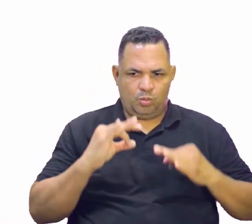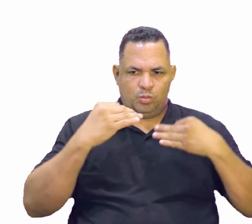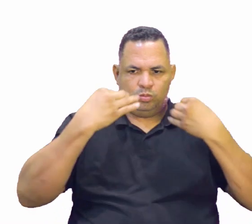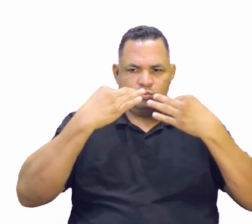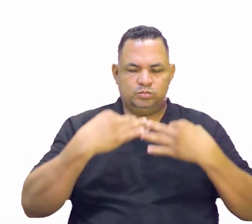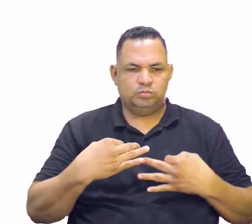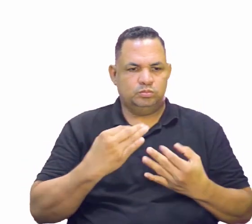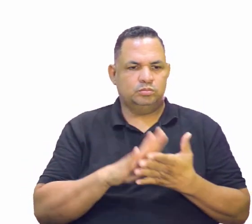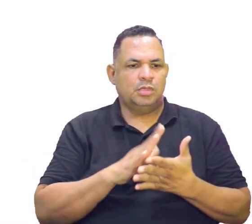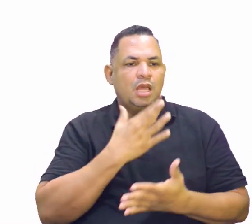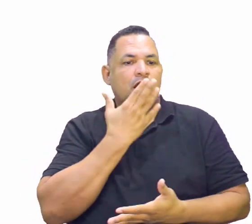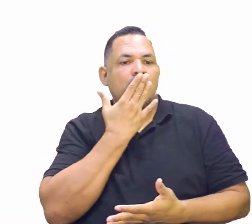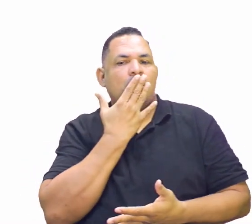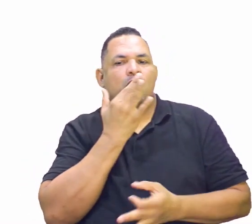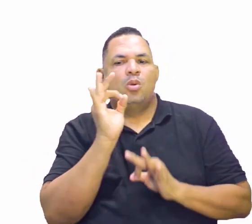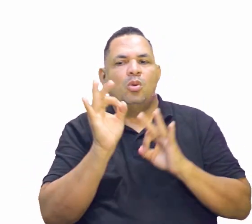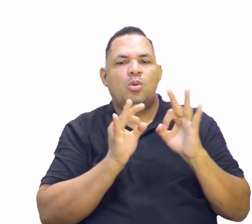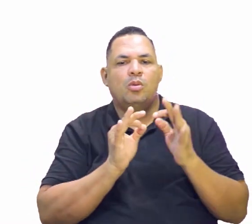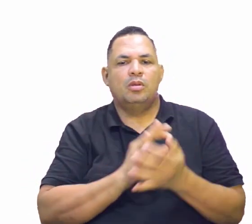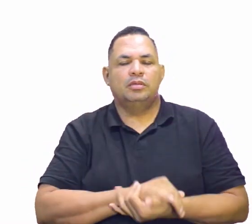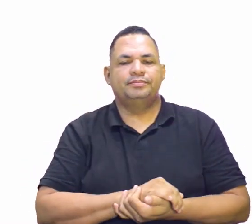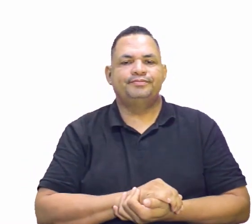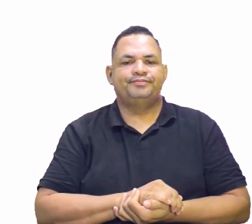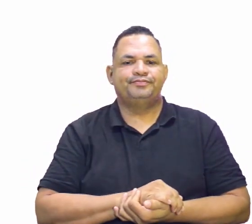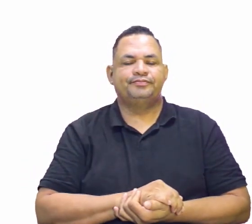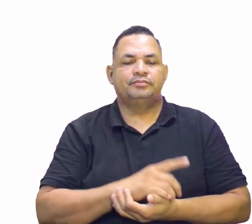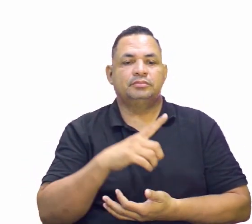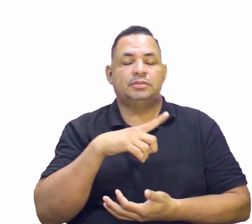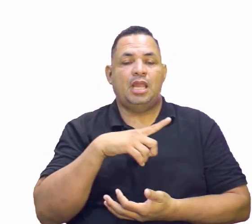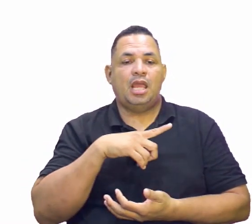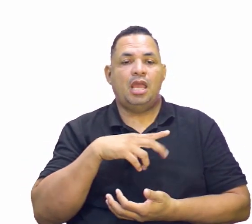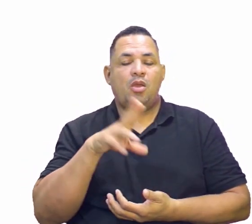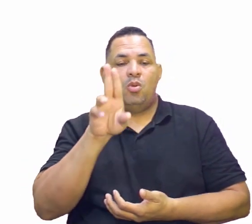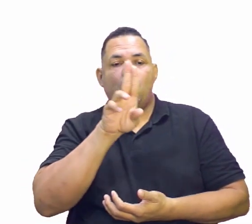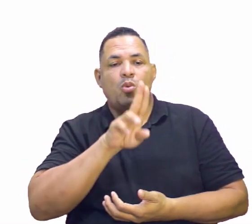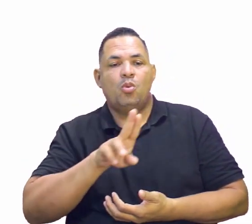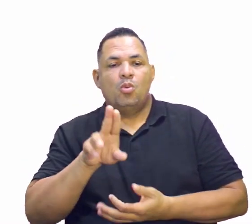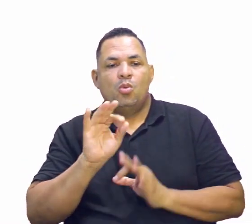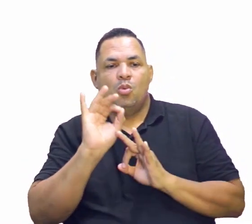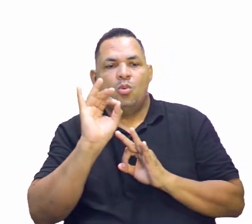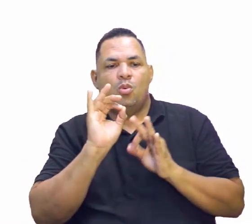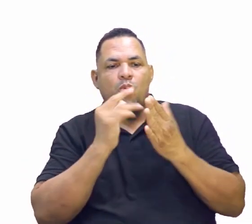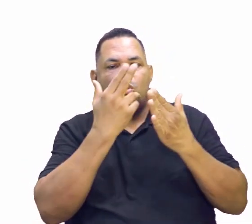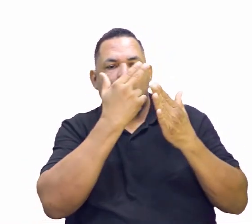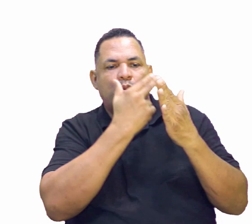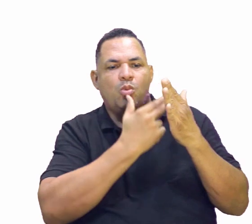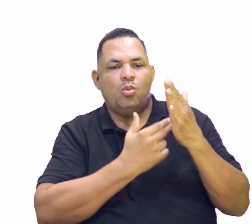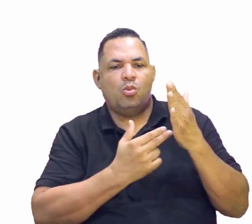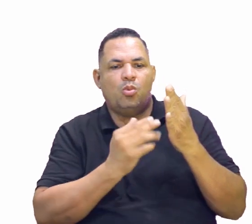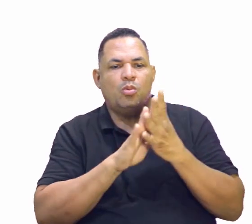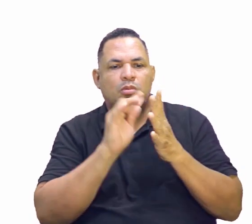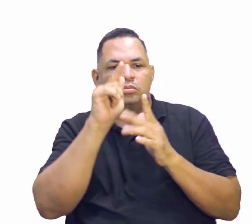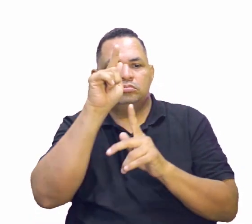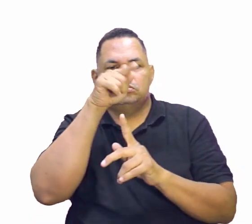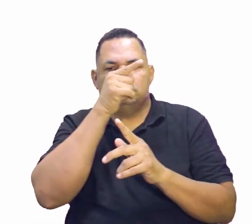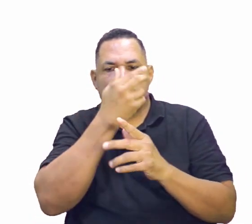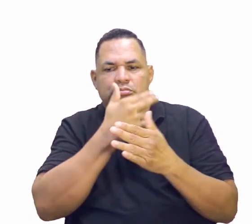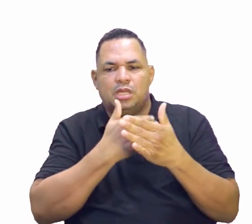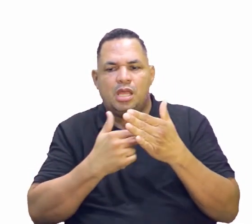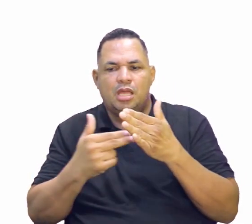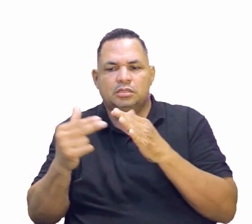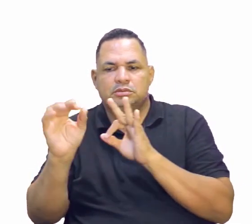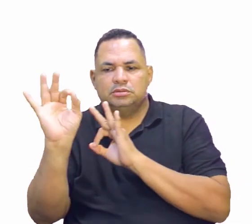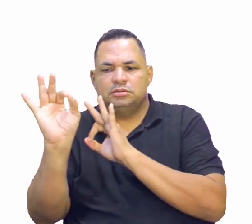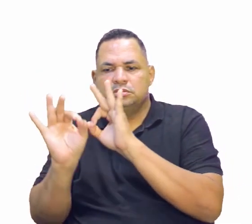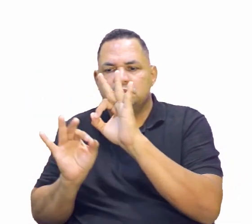austeridade nos tons. Então, além de usar, né, as formas, os traços que você